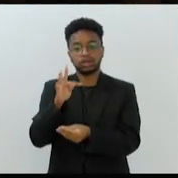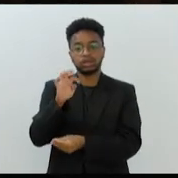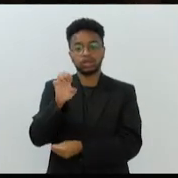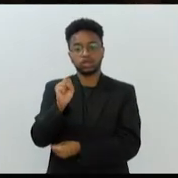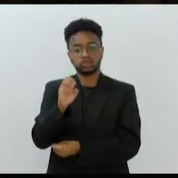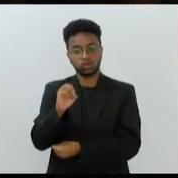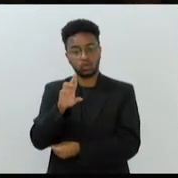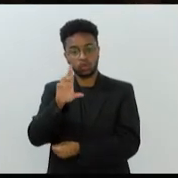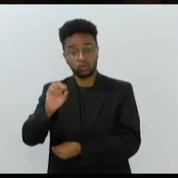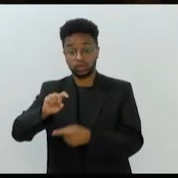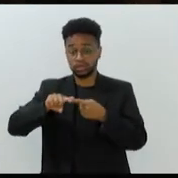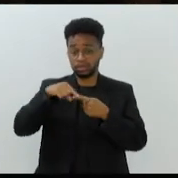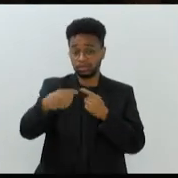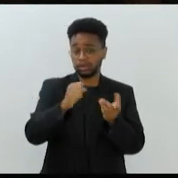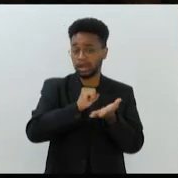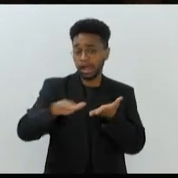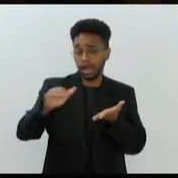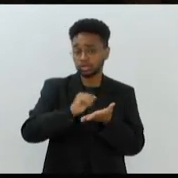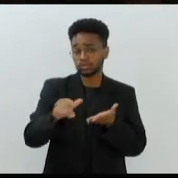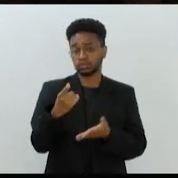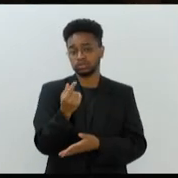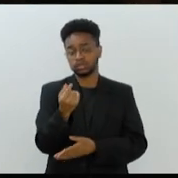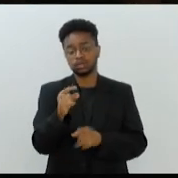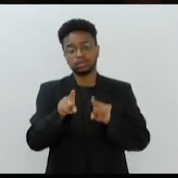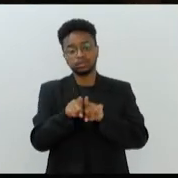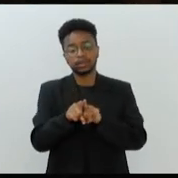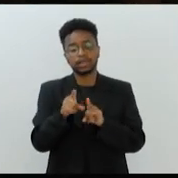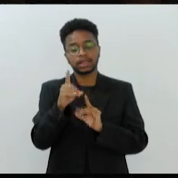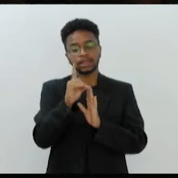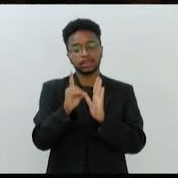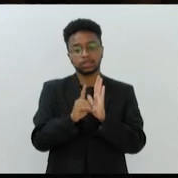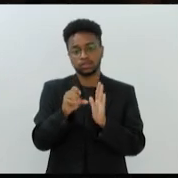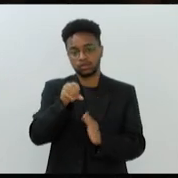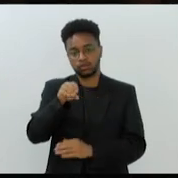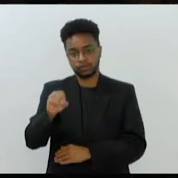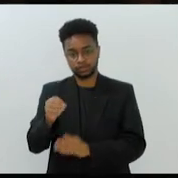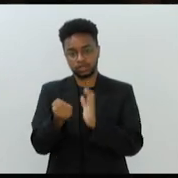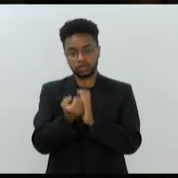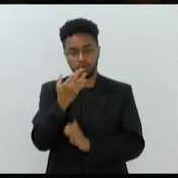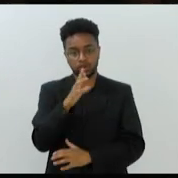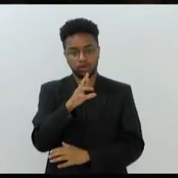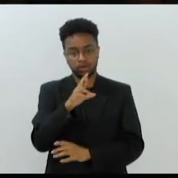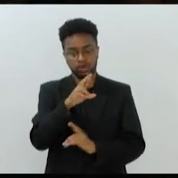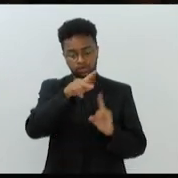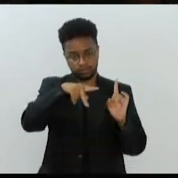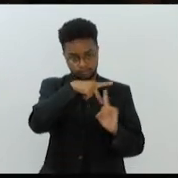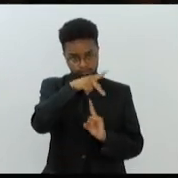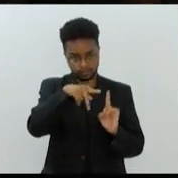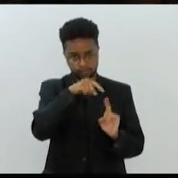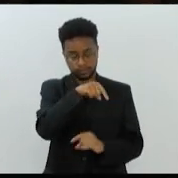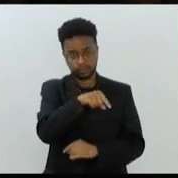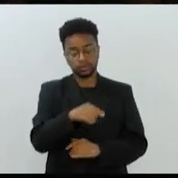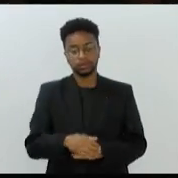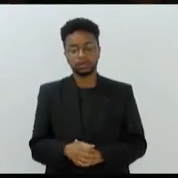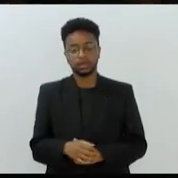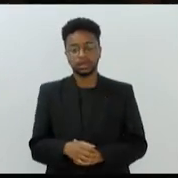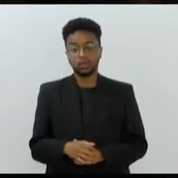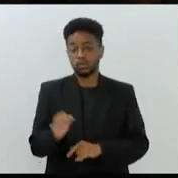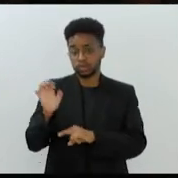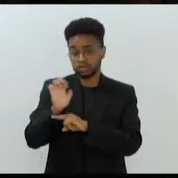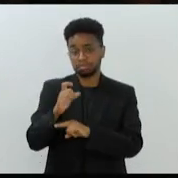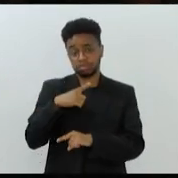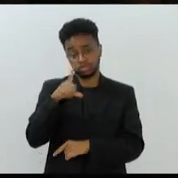dinheiro. Na década de 90, quando o Rio Previdência foi criado, o Estado tinha uma